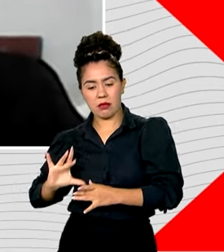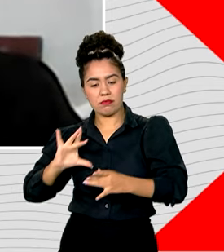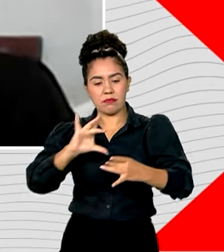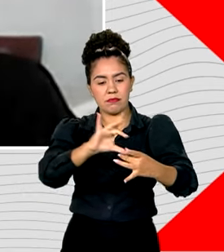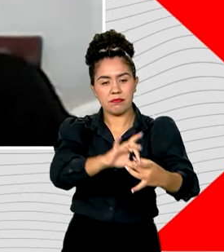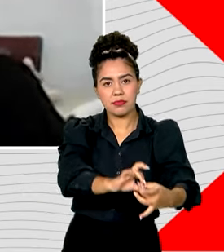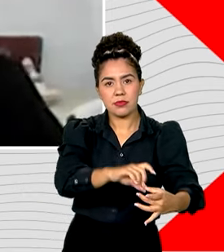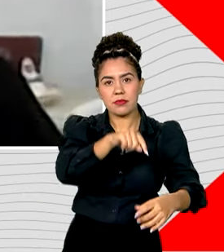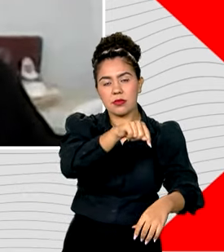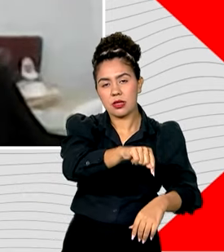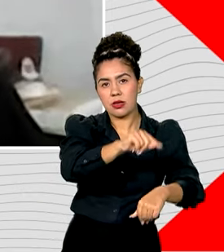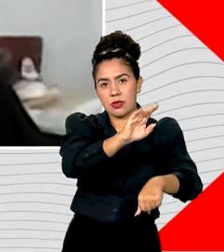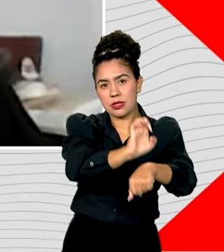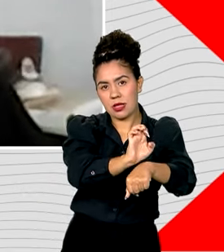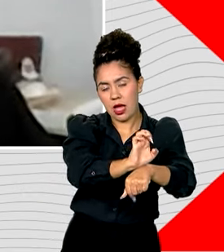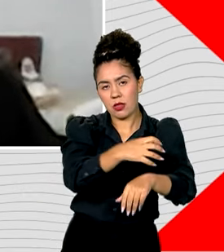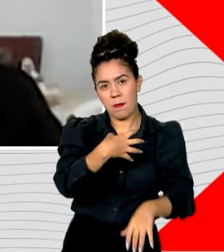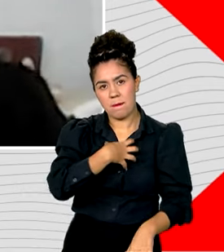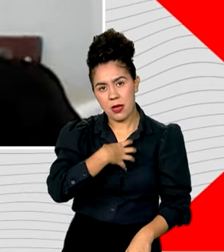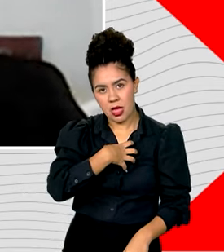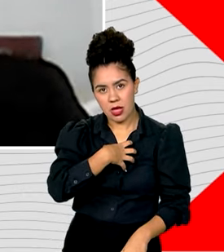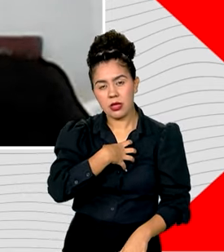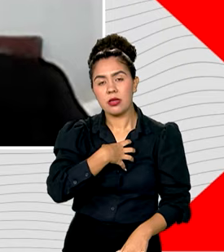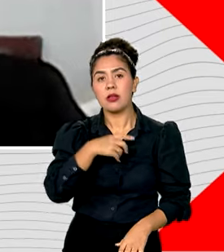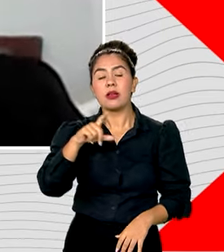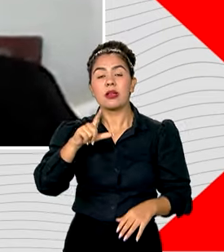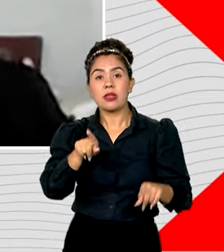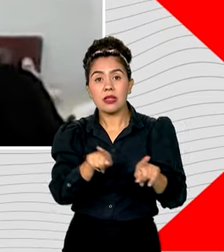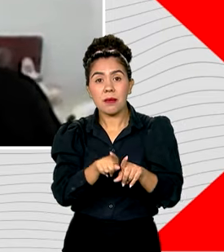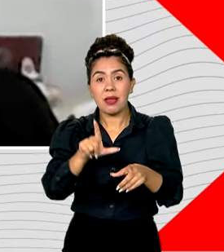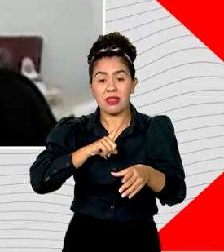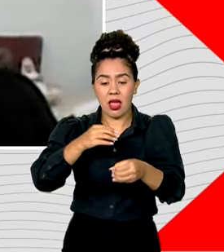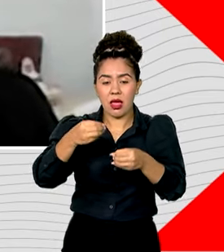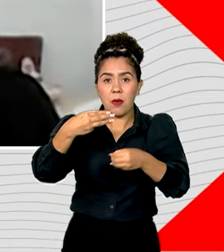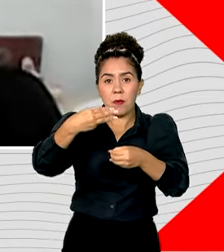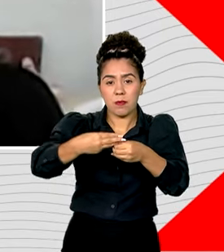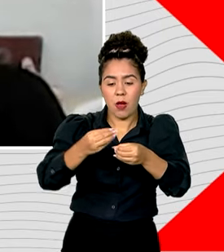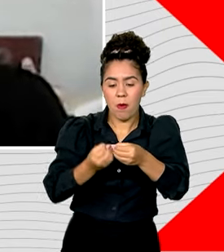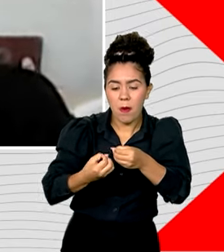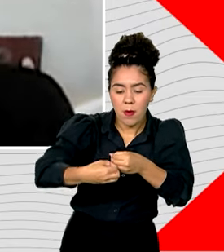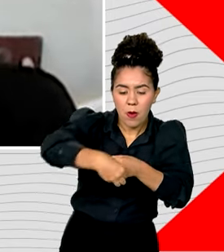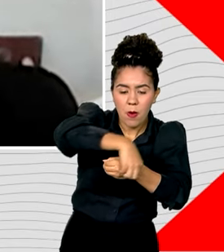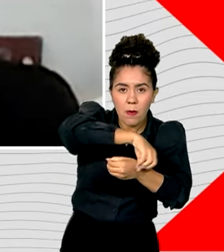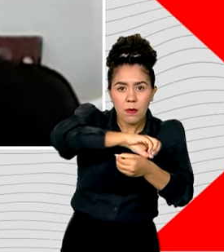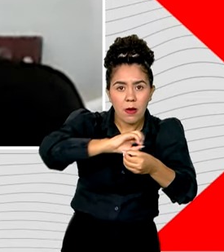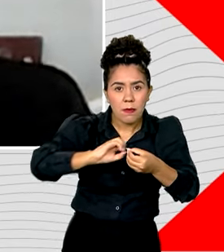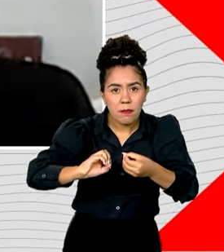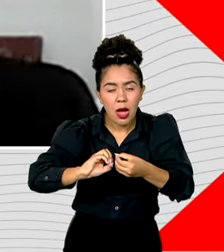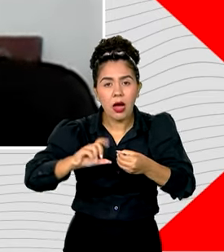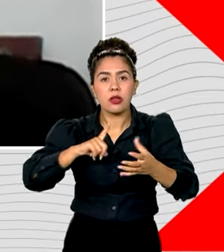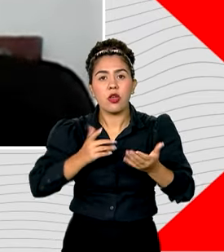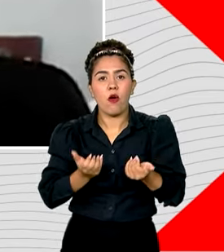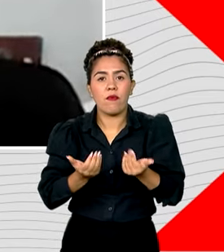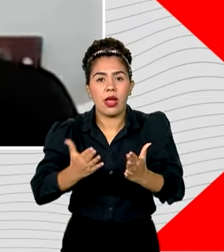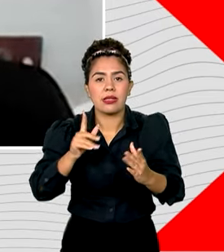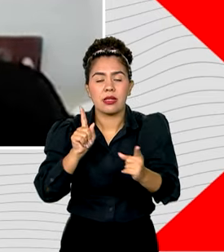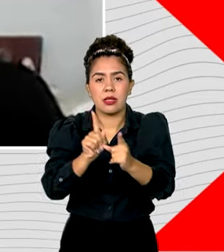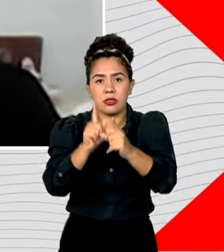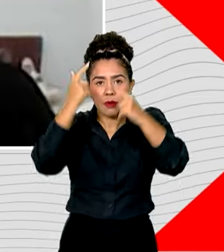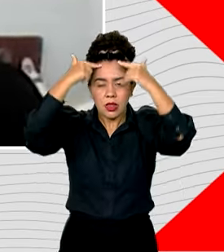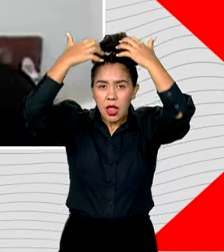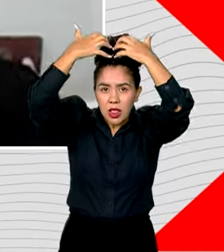Bahia sendo referência inclusive para mais de 50 municípios em Traumatologia Neurologia e também em